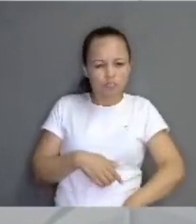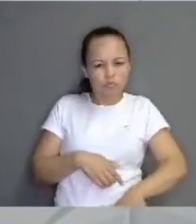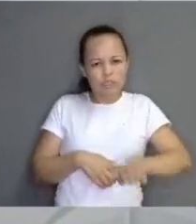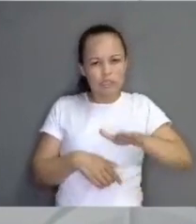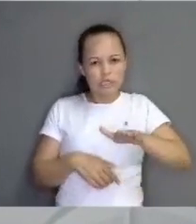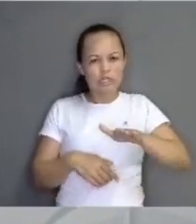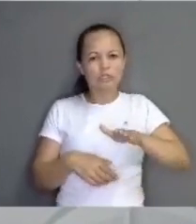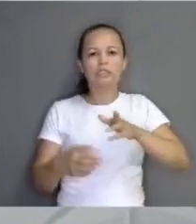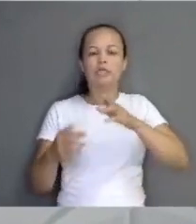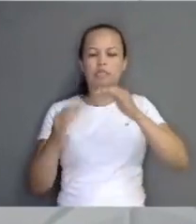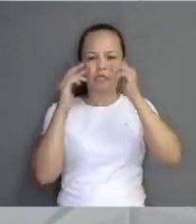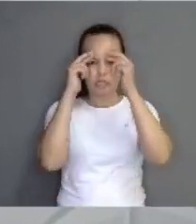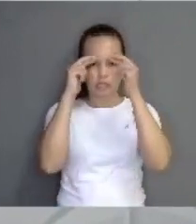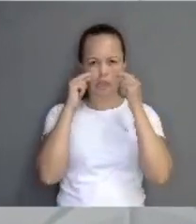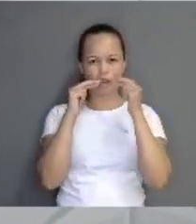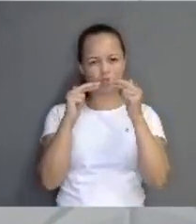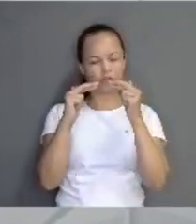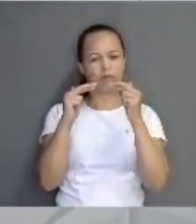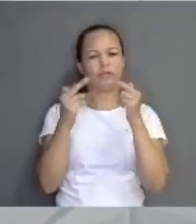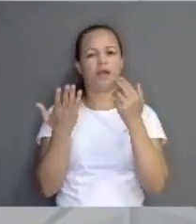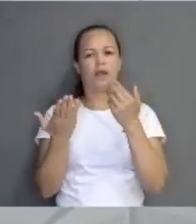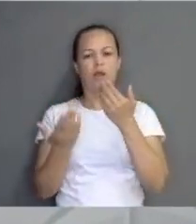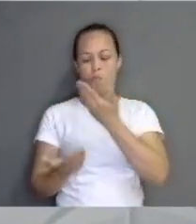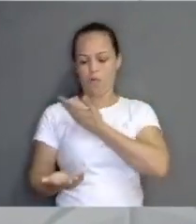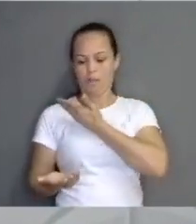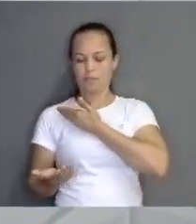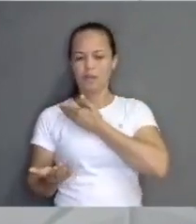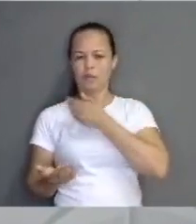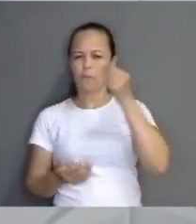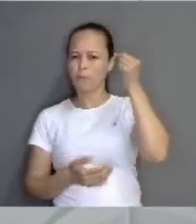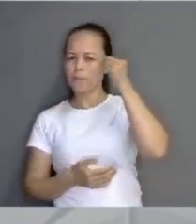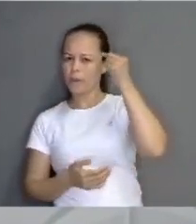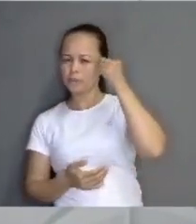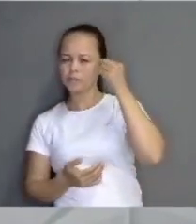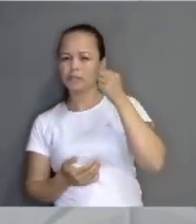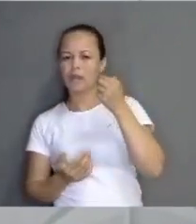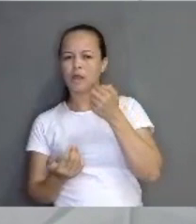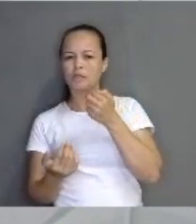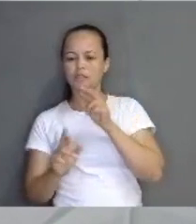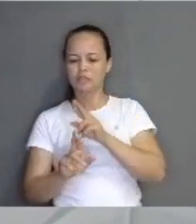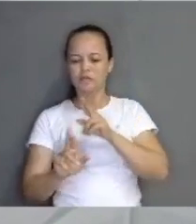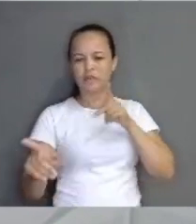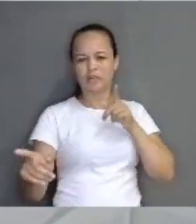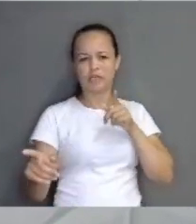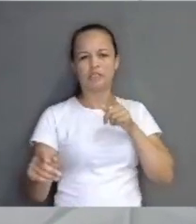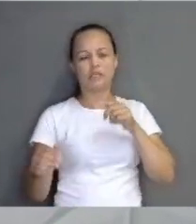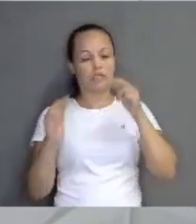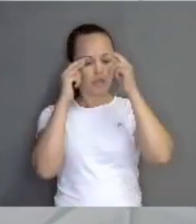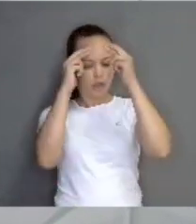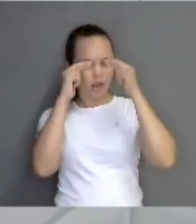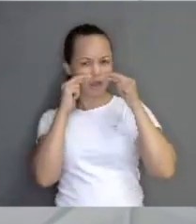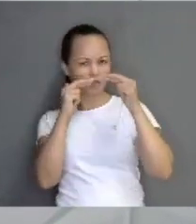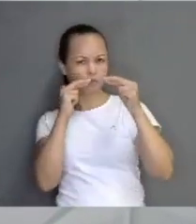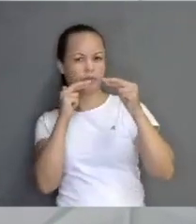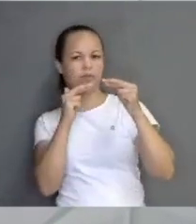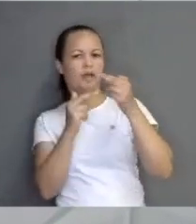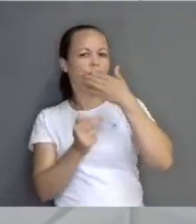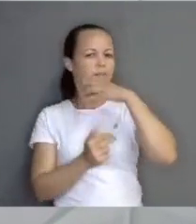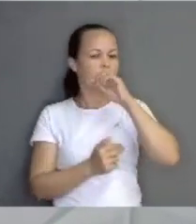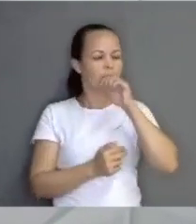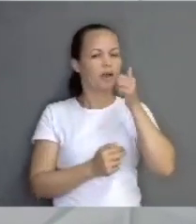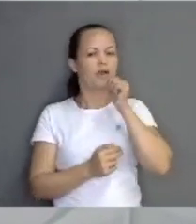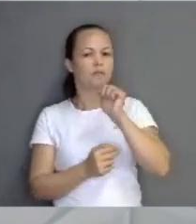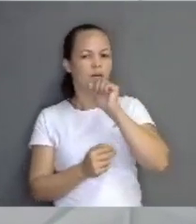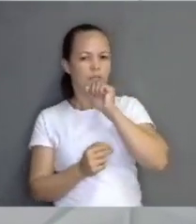respeitar o colega que pensa diferente de você. Tem que respeitar o seu pai e sua mãe, que já tem uma experiência e